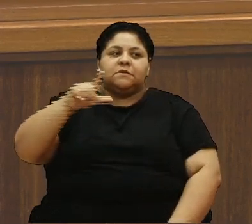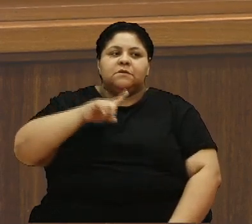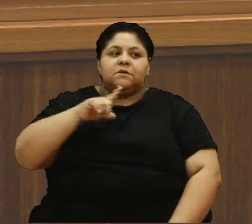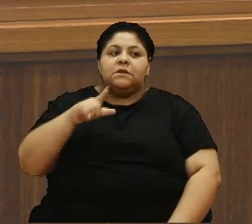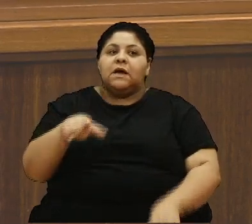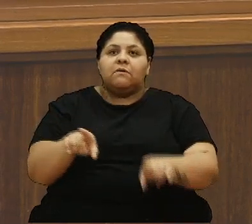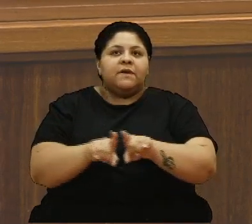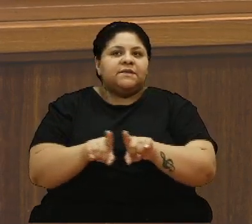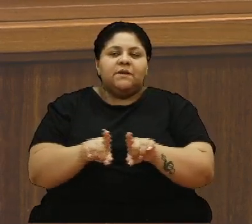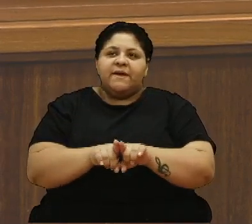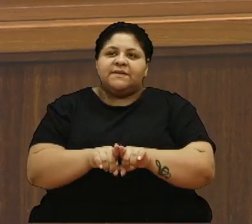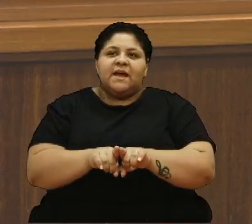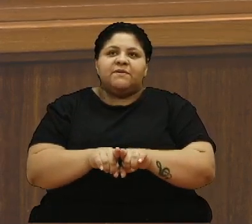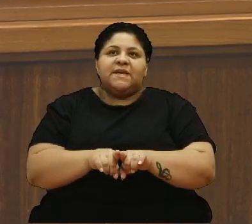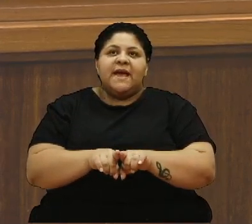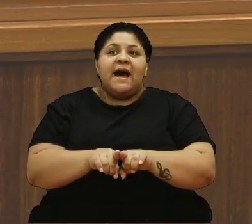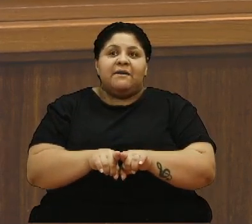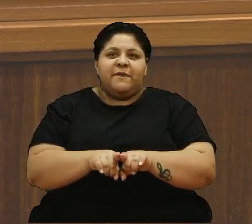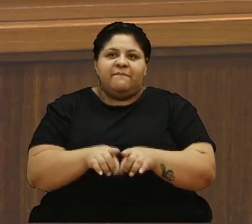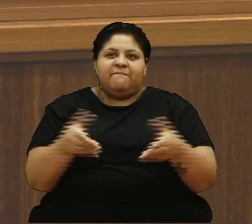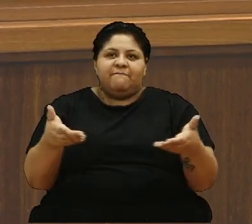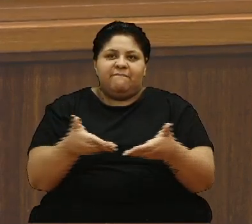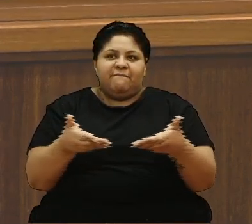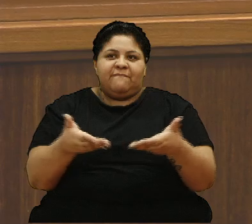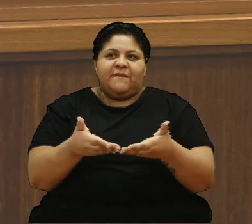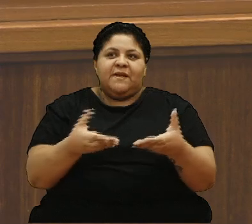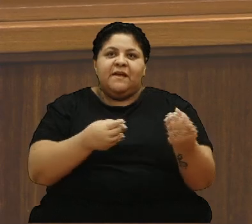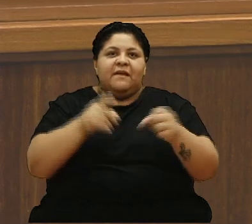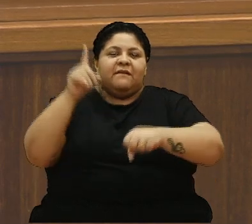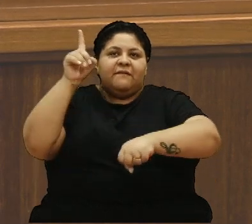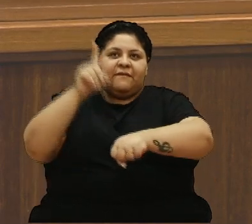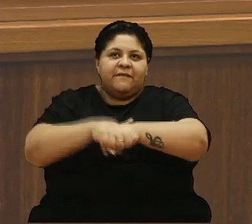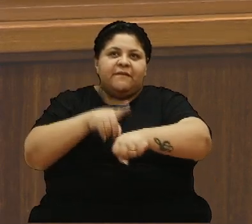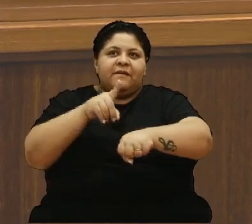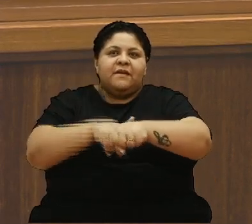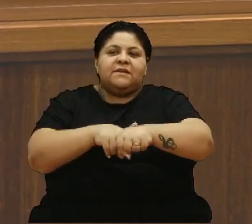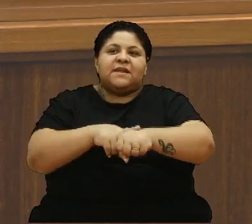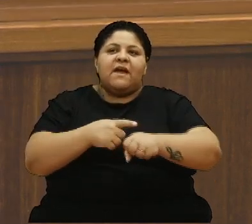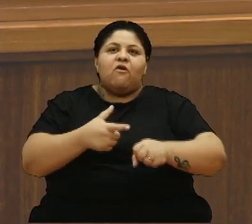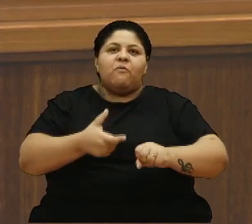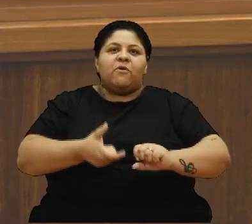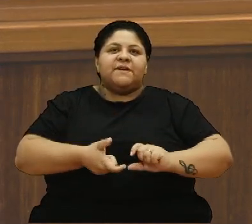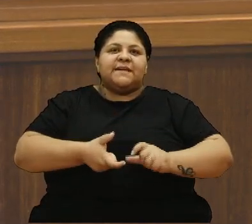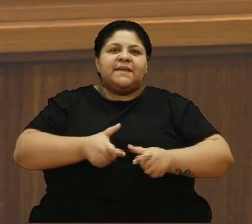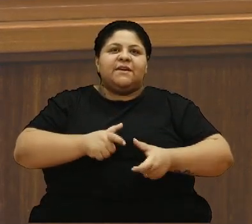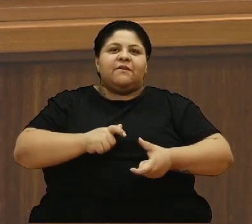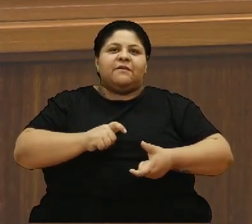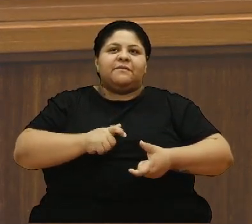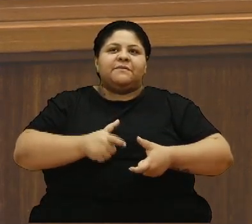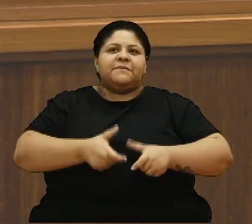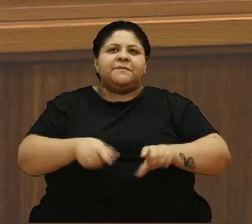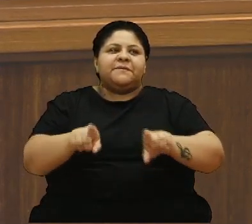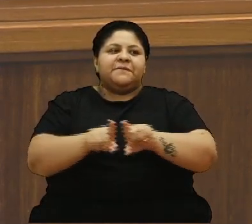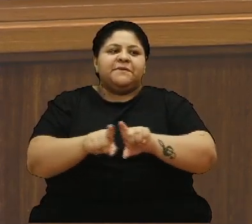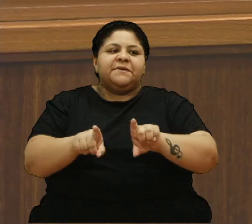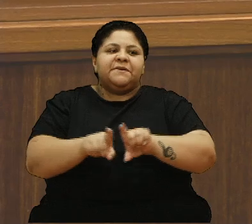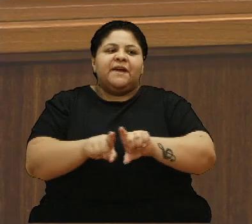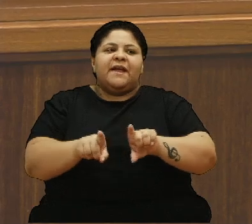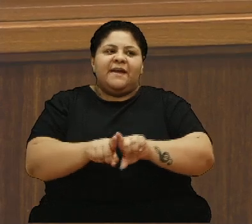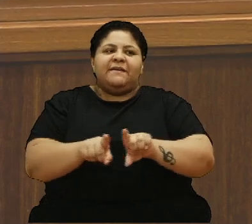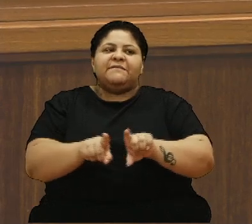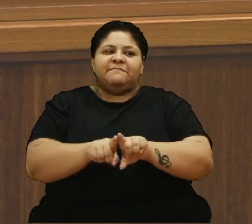dessa questão da nossa campanha há muito tempo, e uma das propostas da nossa campanha